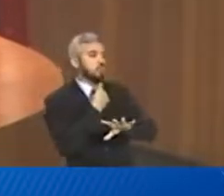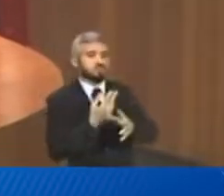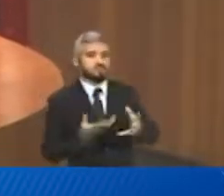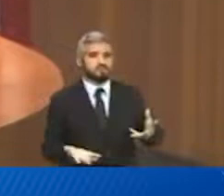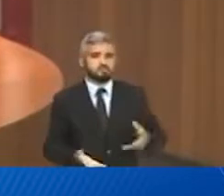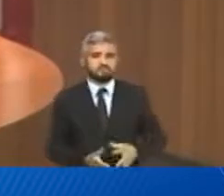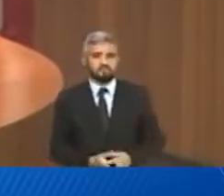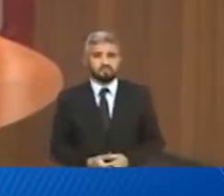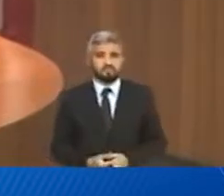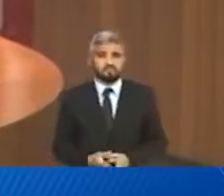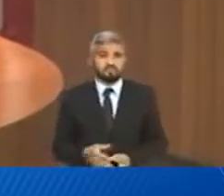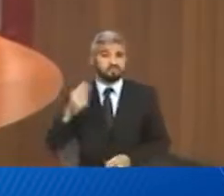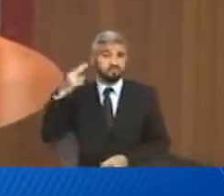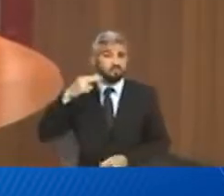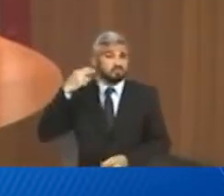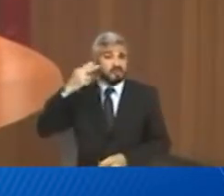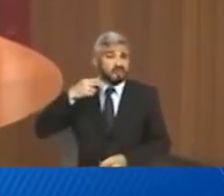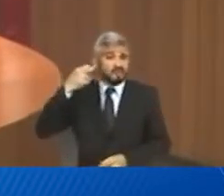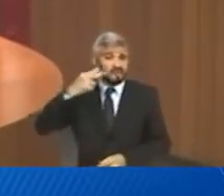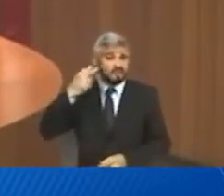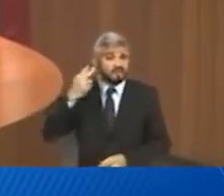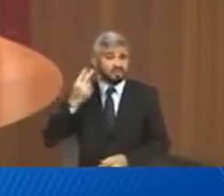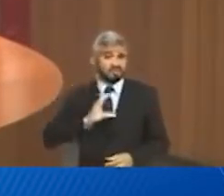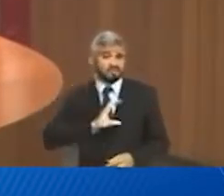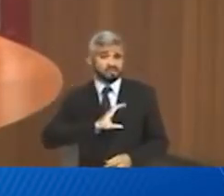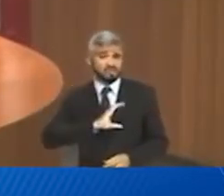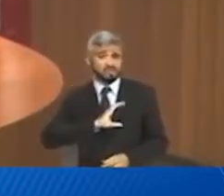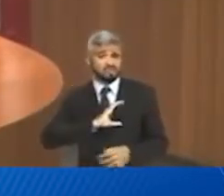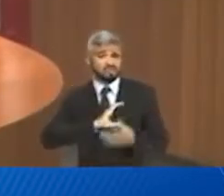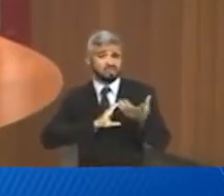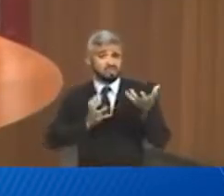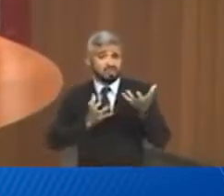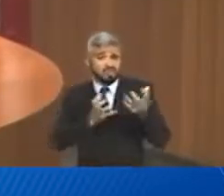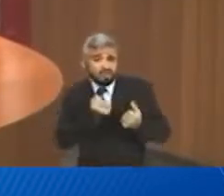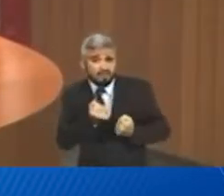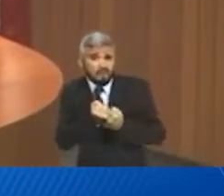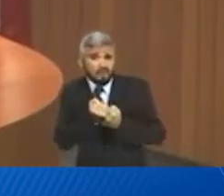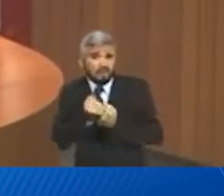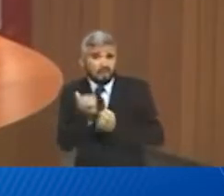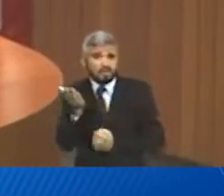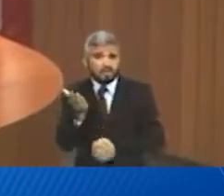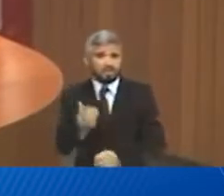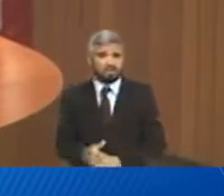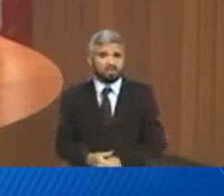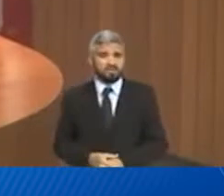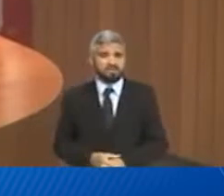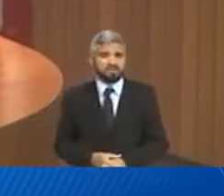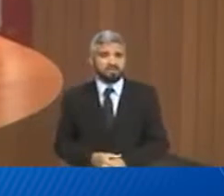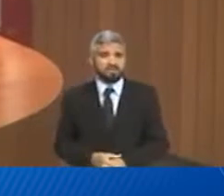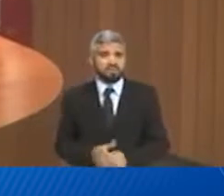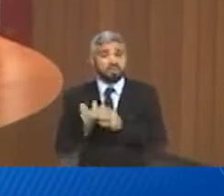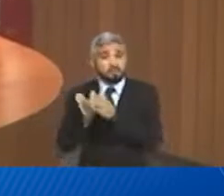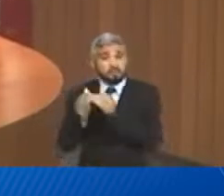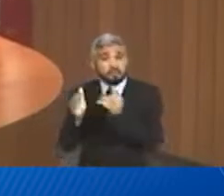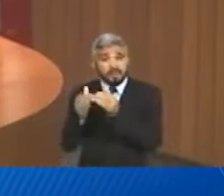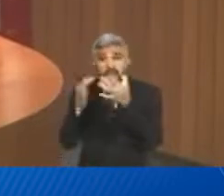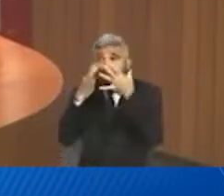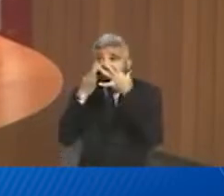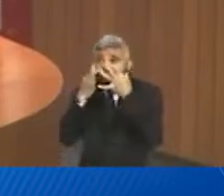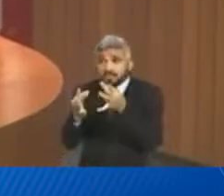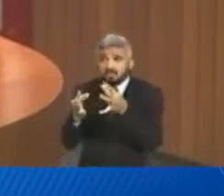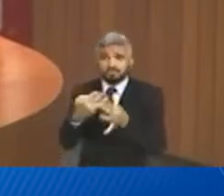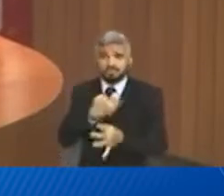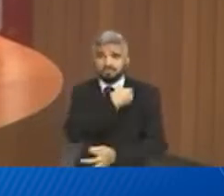apoio político para ela e é uma vergonha e eu peço atenção do governador nisso que com certeza ele não tá